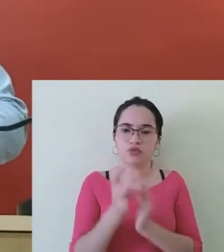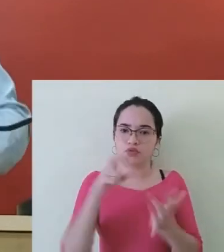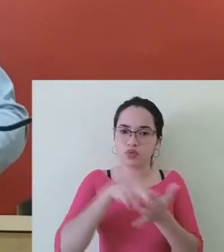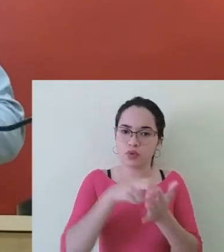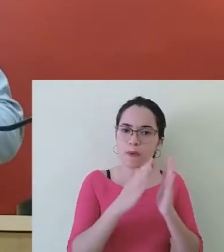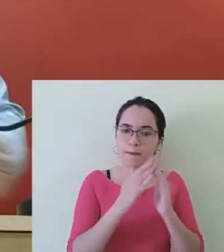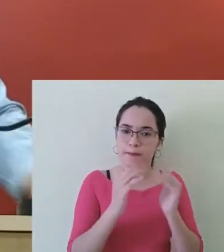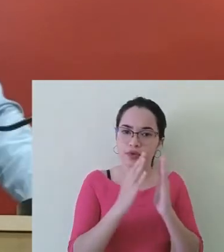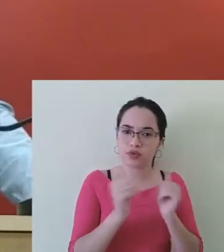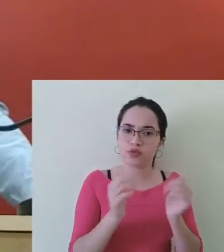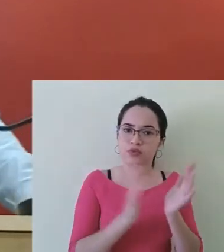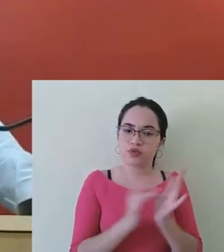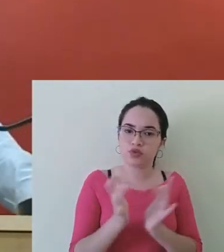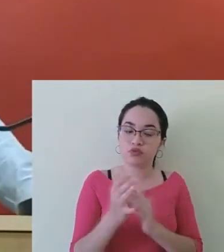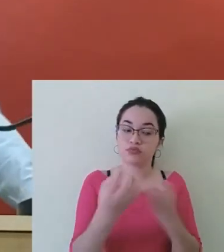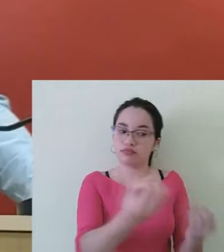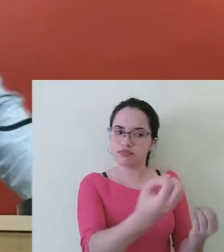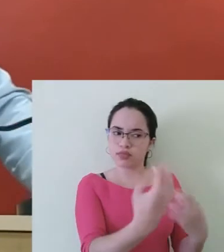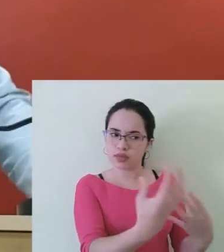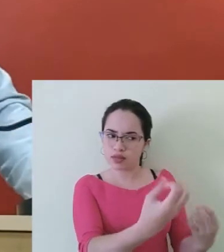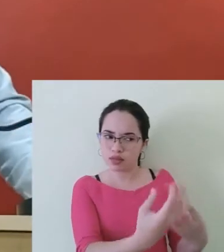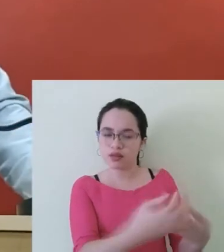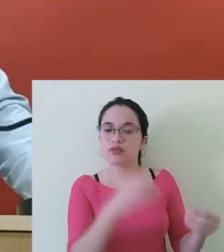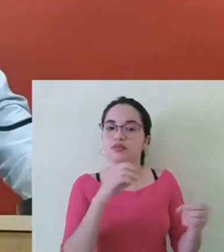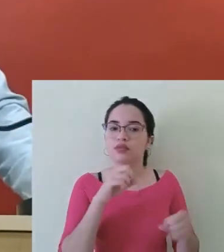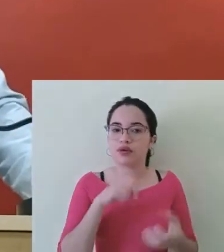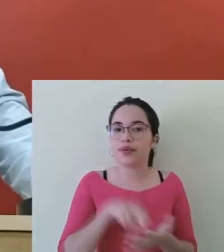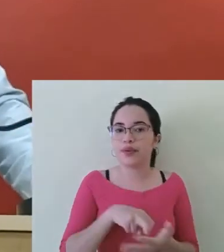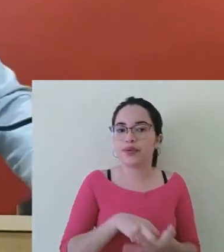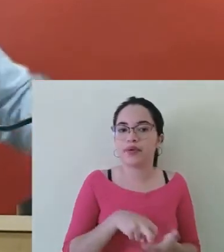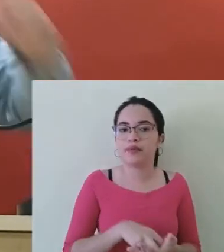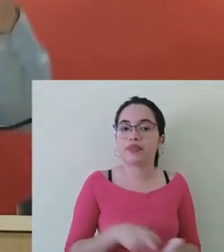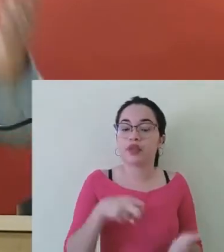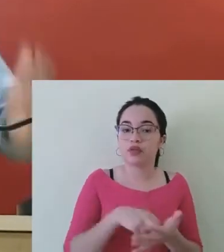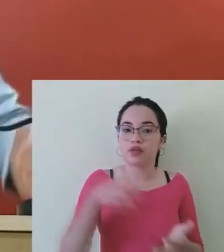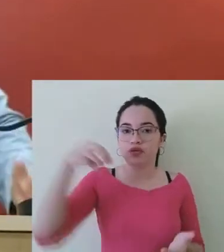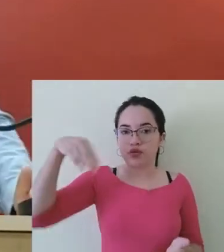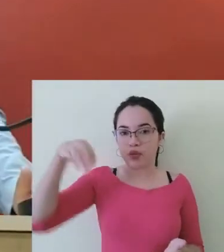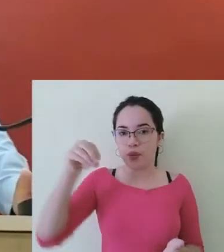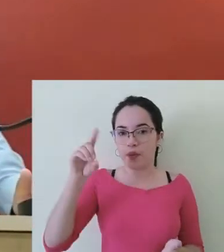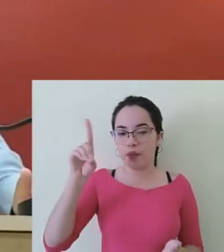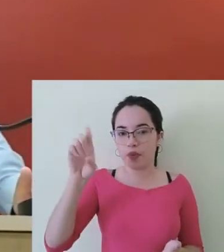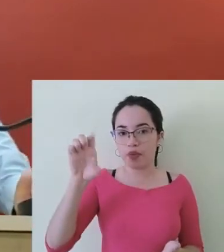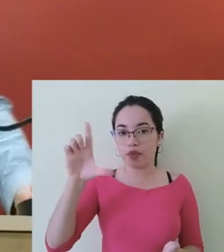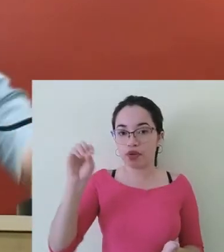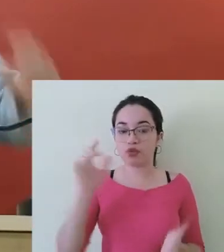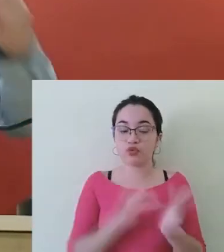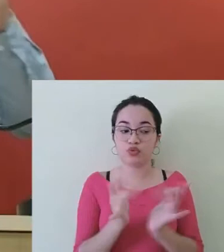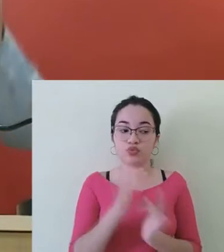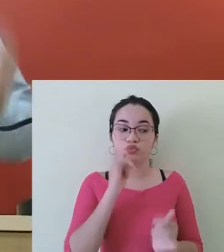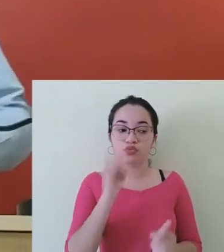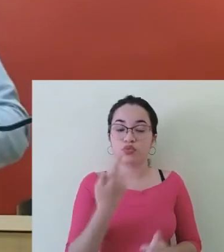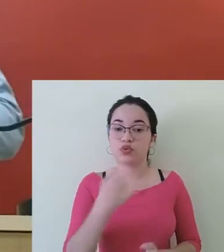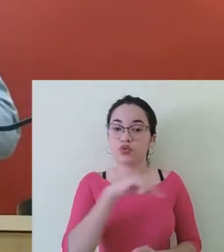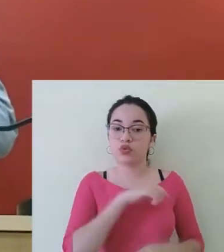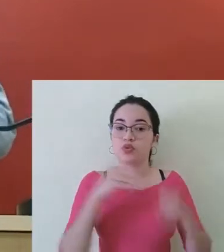eles então pediram a Jesus que Jesus os ensinasse a orar. E na oração modelo, Jesus disse que